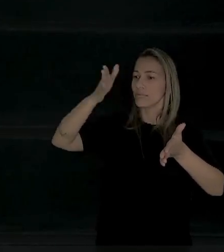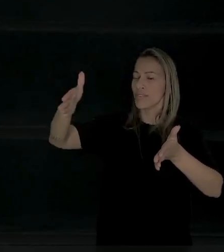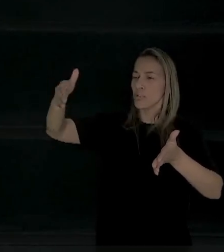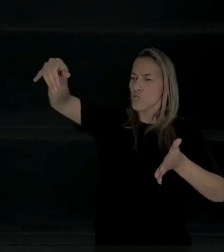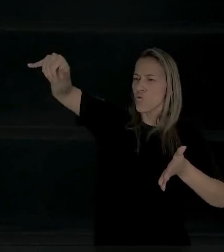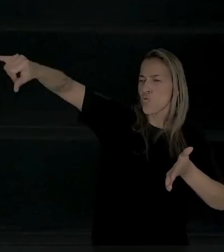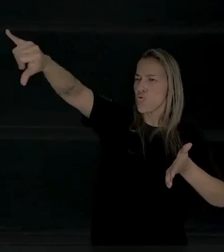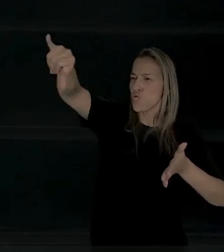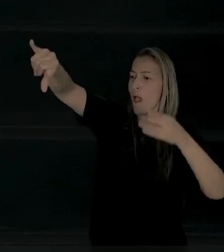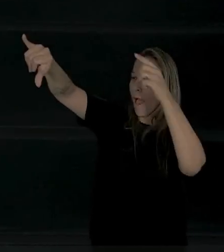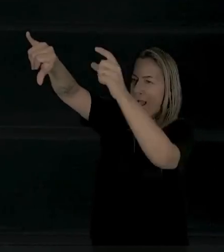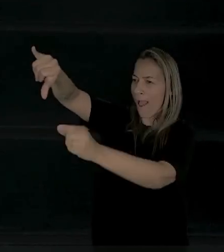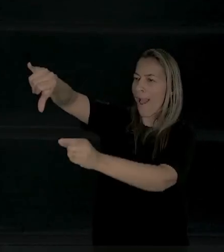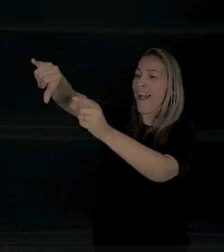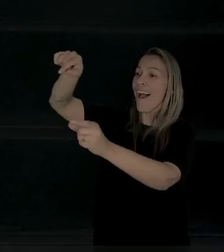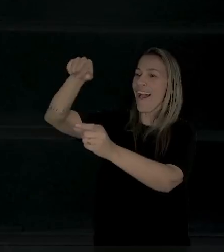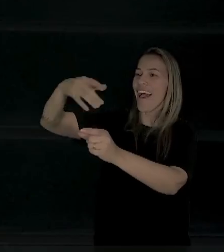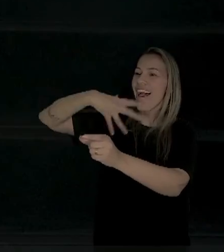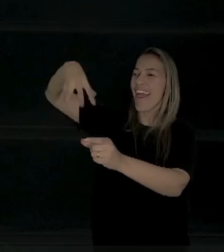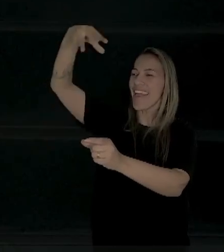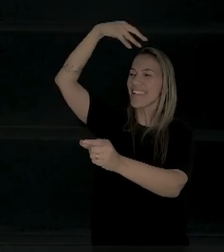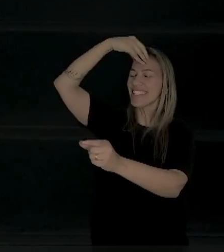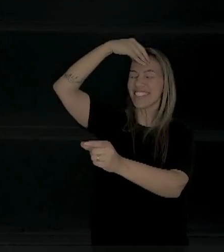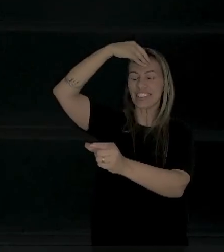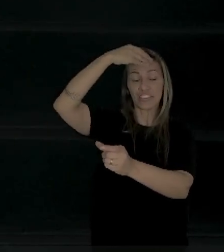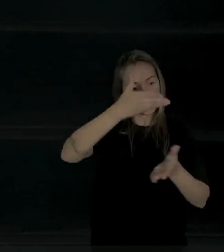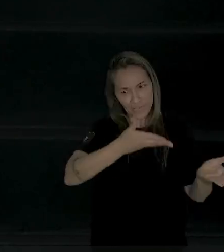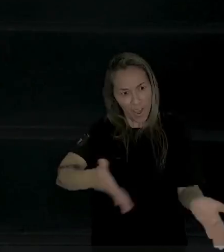Deus poderoso, essa é a tua santa palavra.